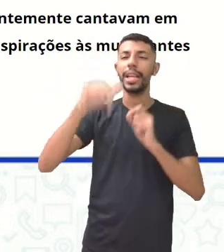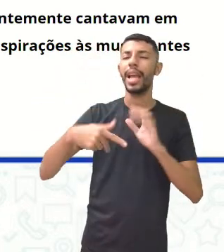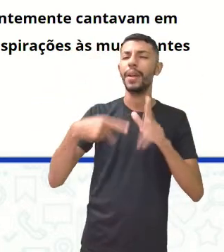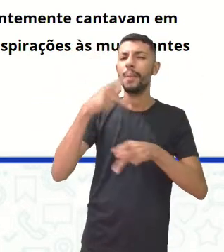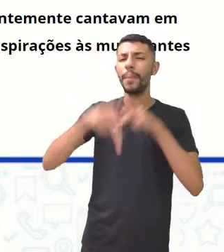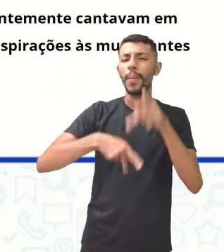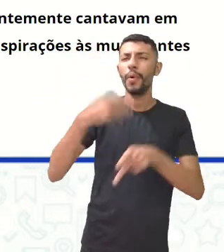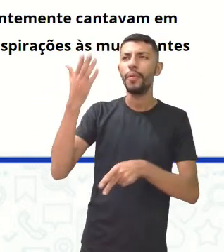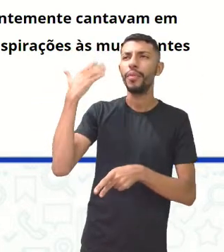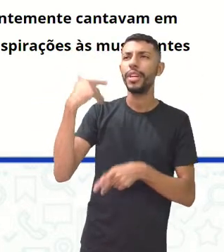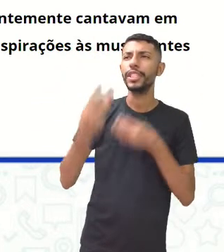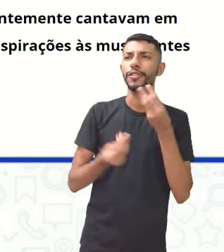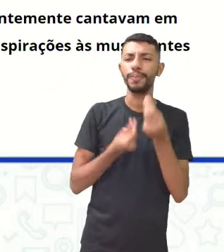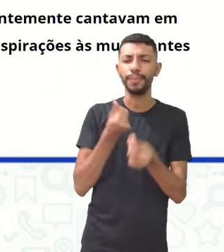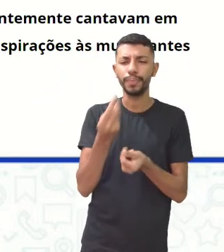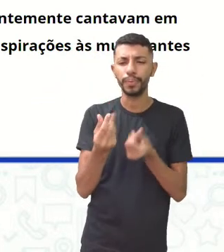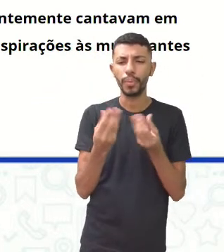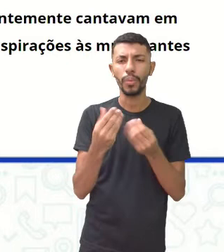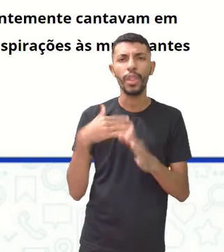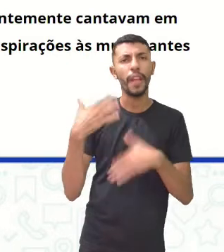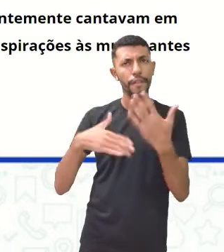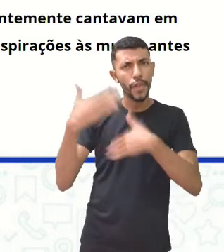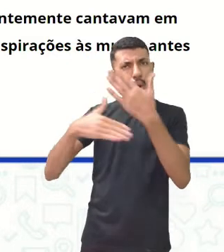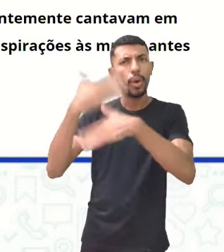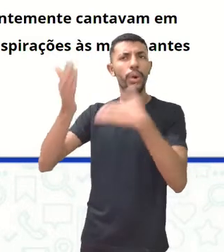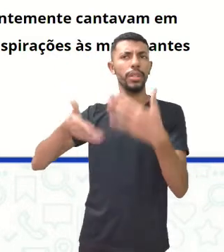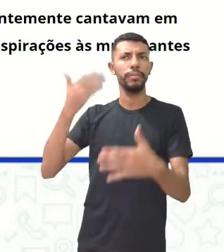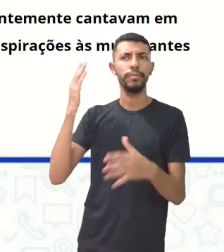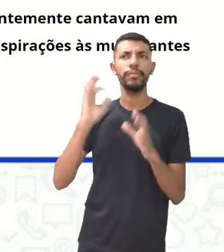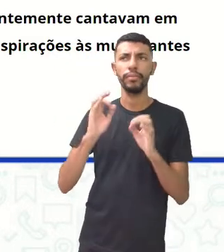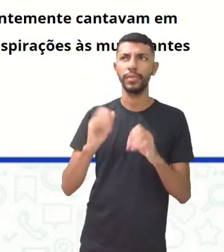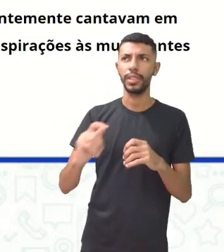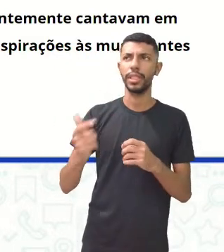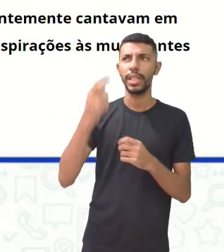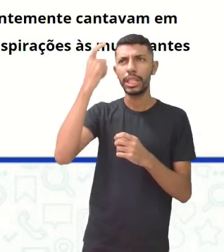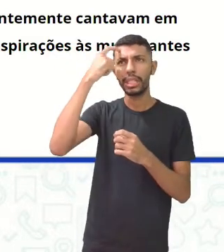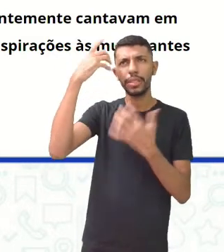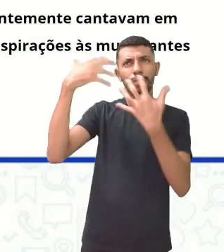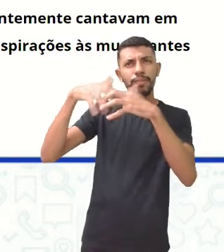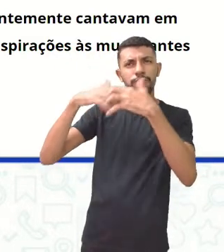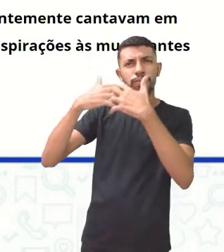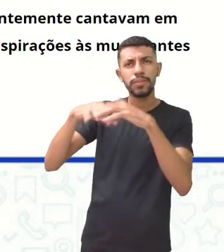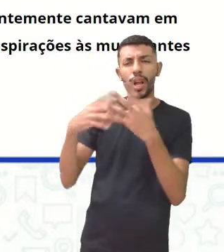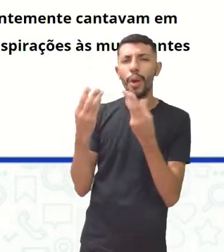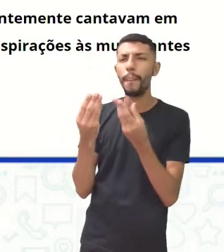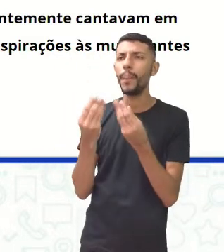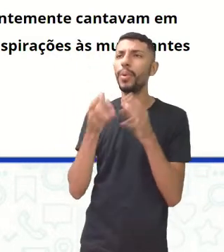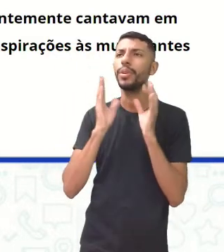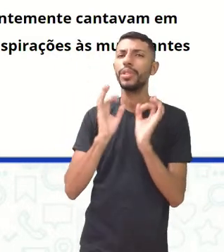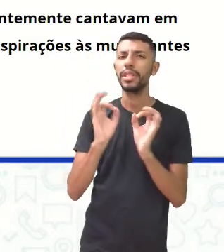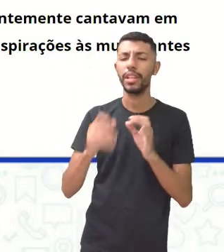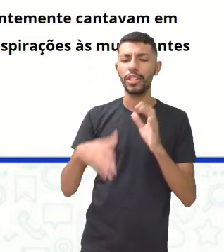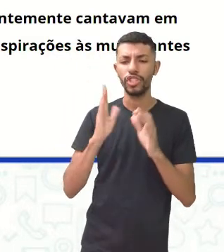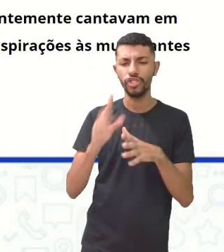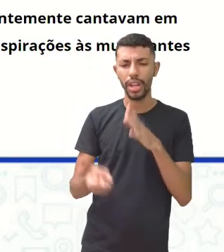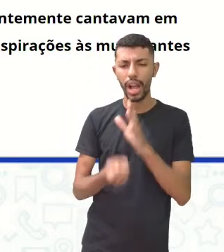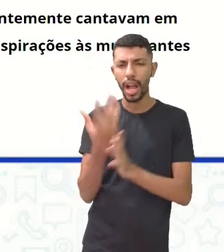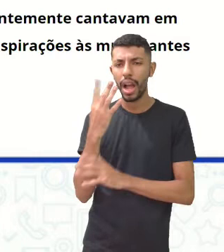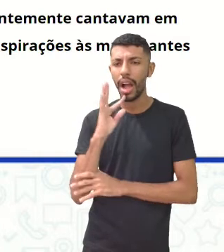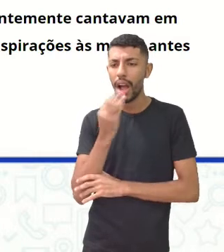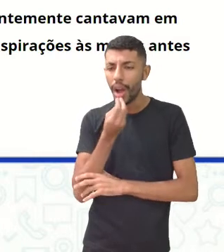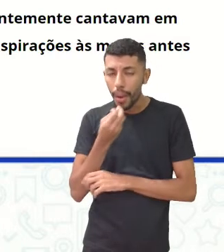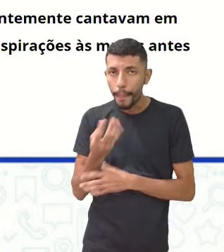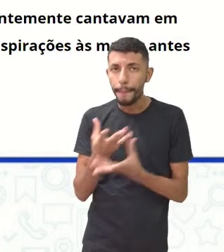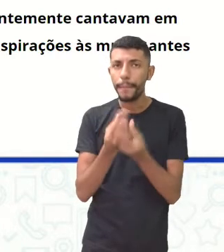muito, como é que eu diria, um povo muito evoluído, né? Um povo que pensava muito, que já produzia muito